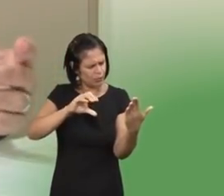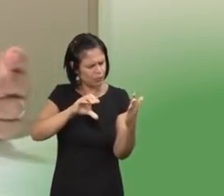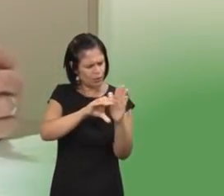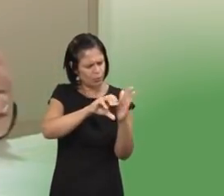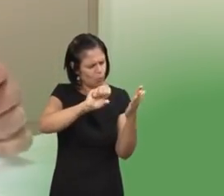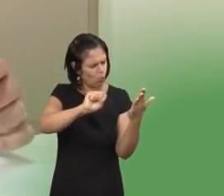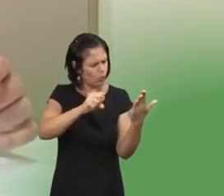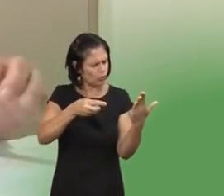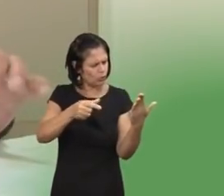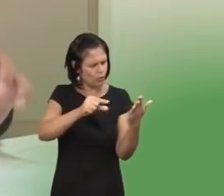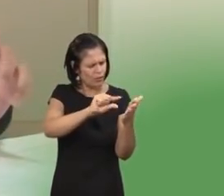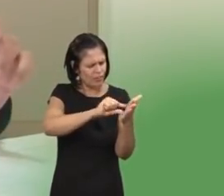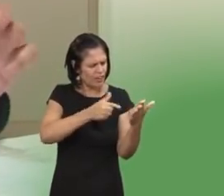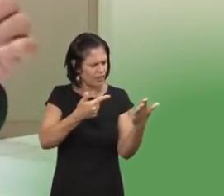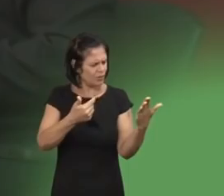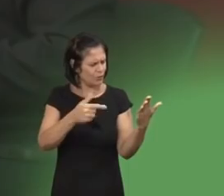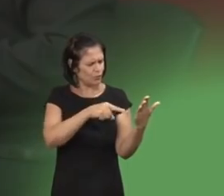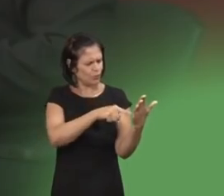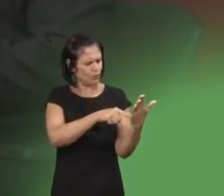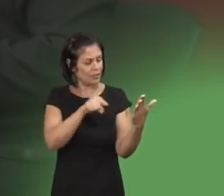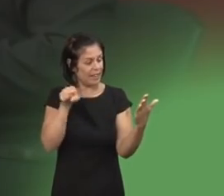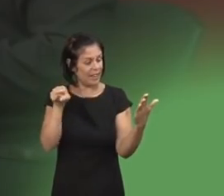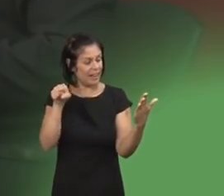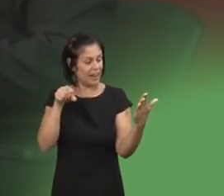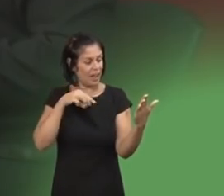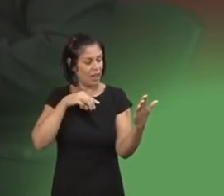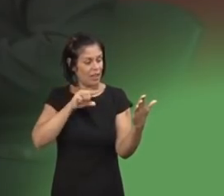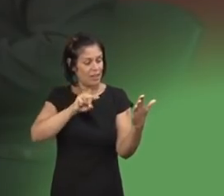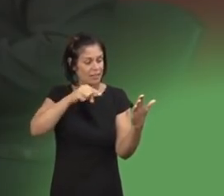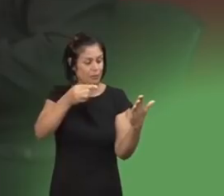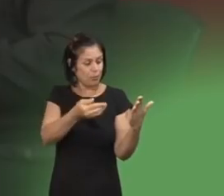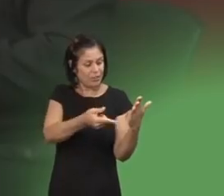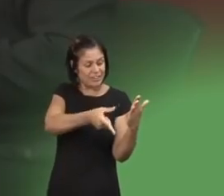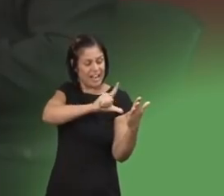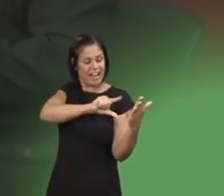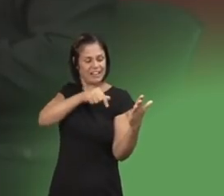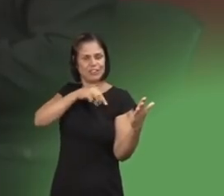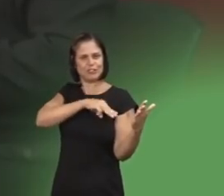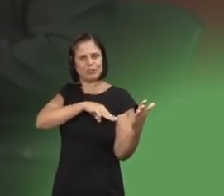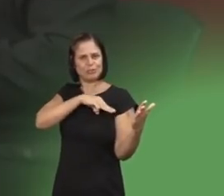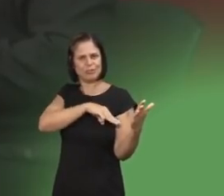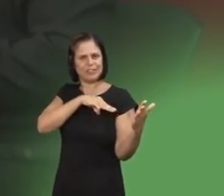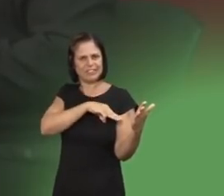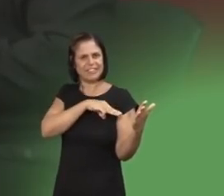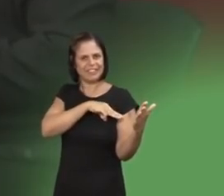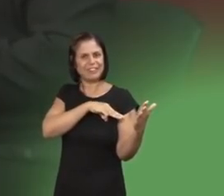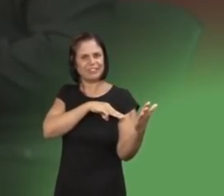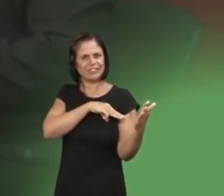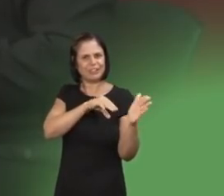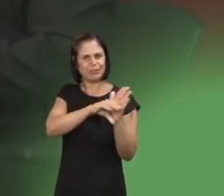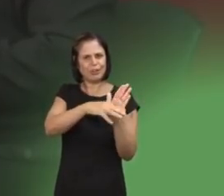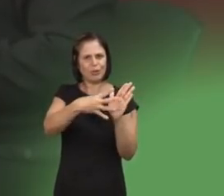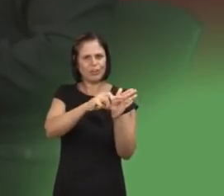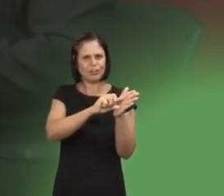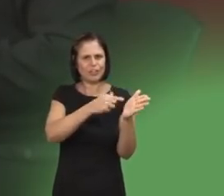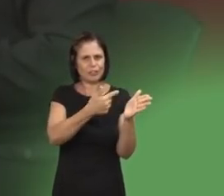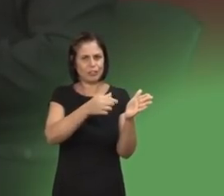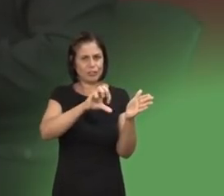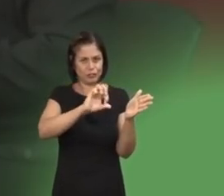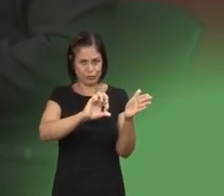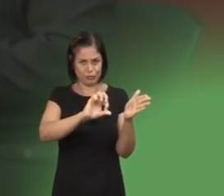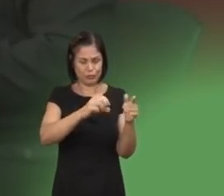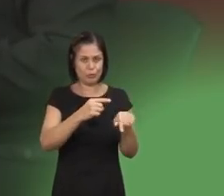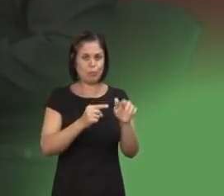8, verso 12, aquilo que está lá em Mateus capítulo 24, verso 29, a mesma coisa. E